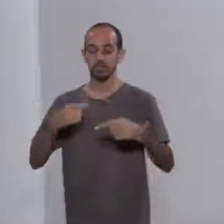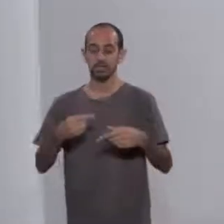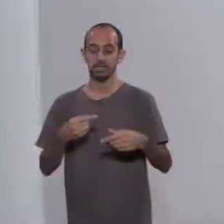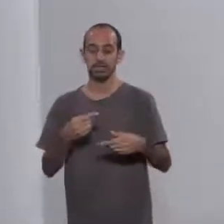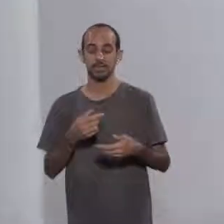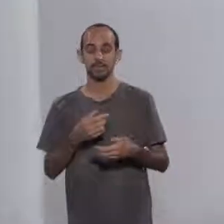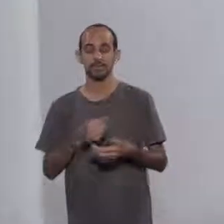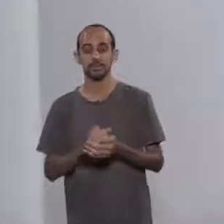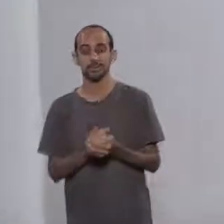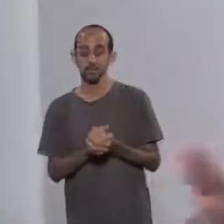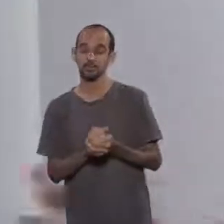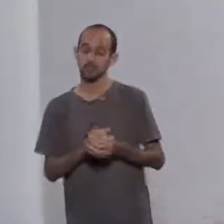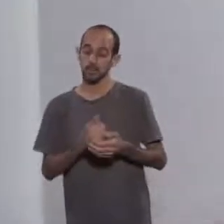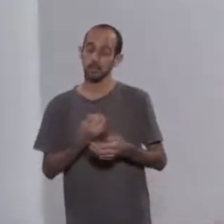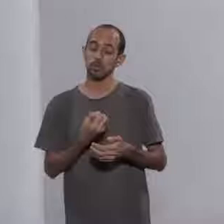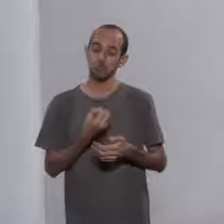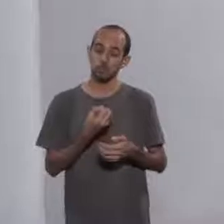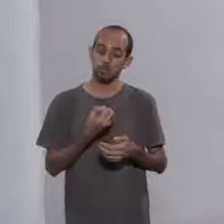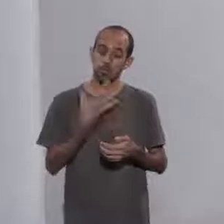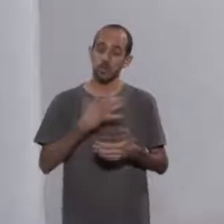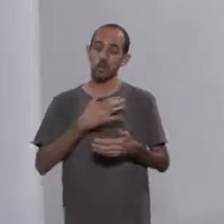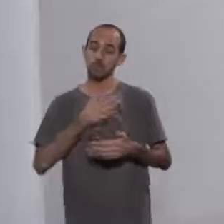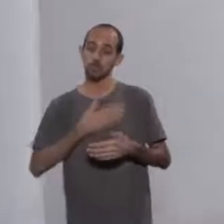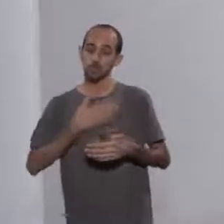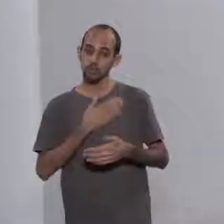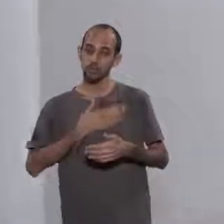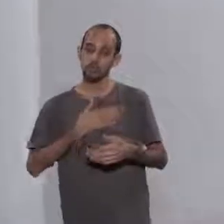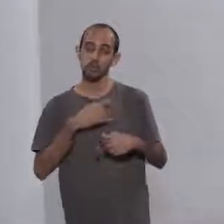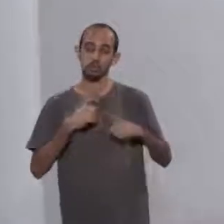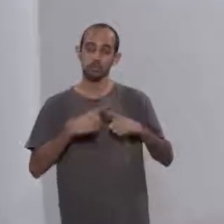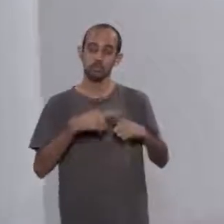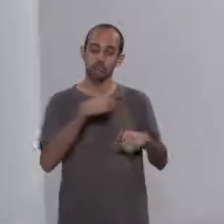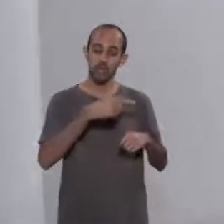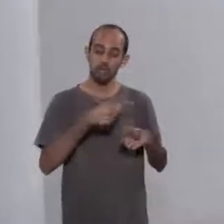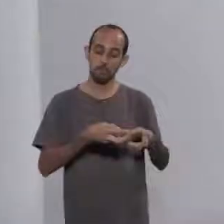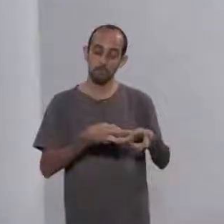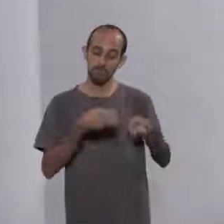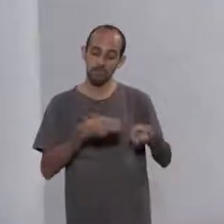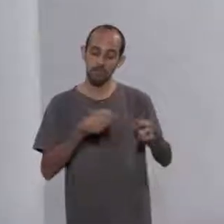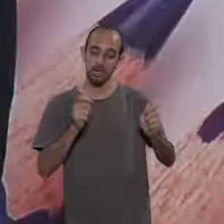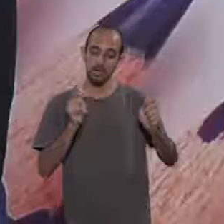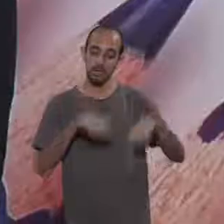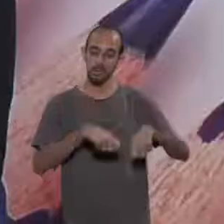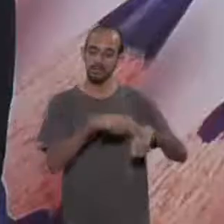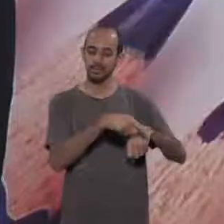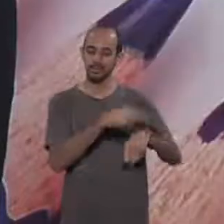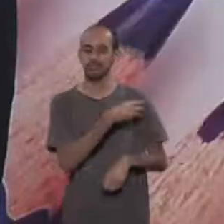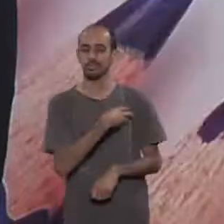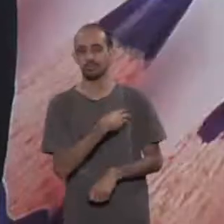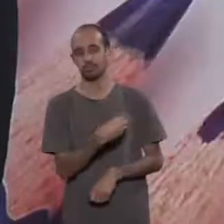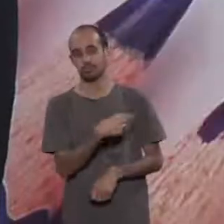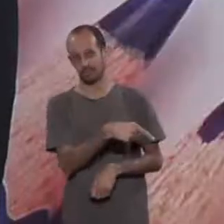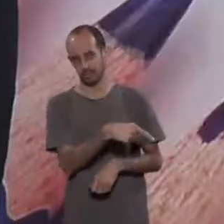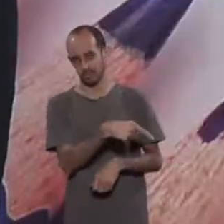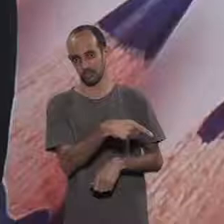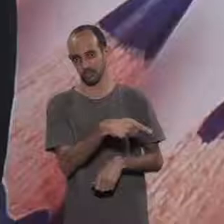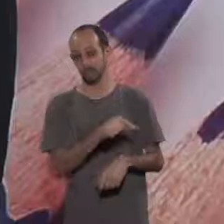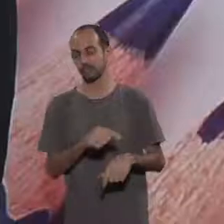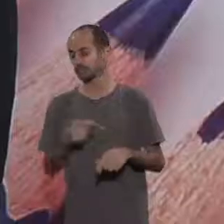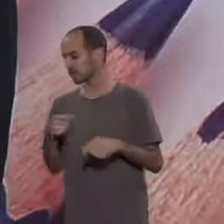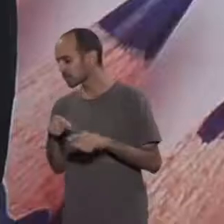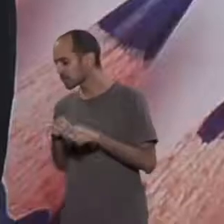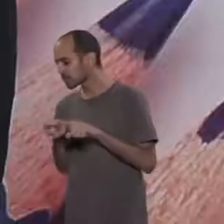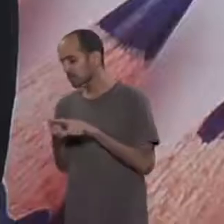teve, as expectativas dela foram sendo ampliadas, porque ela foi vendo a potencialidade isso deve ter que mudado tinha ali. Em casa também, a partir daí